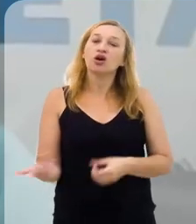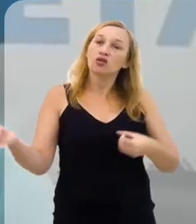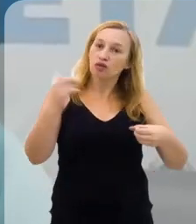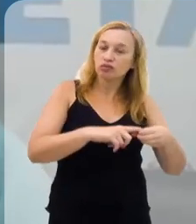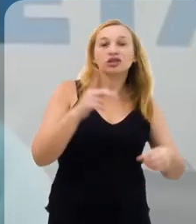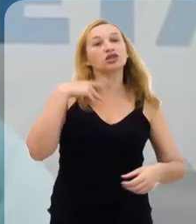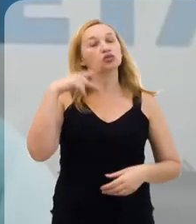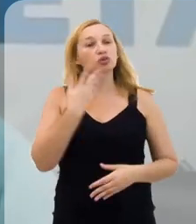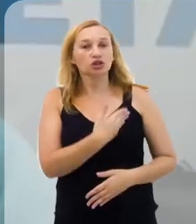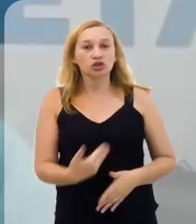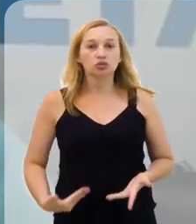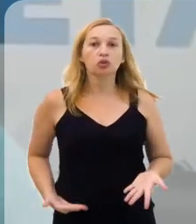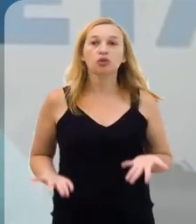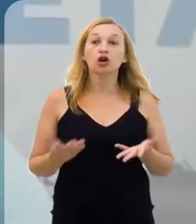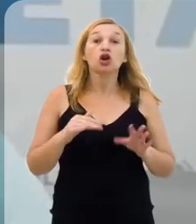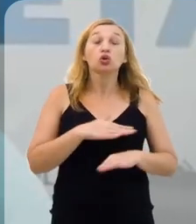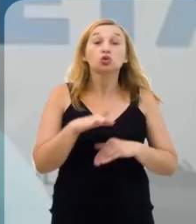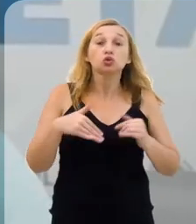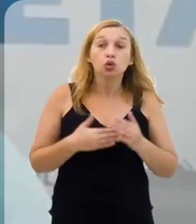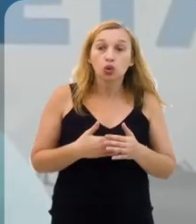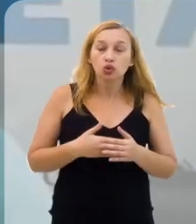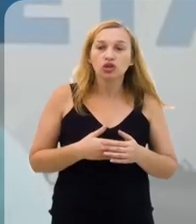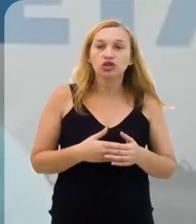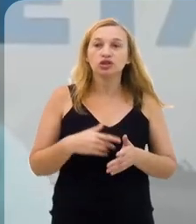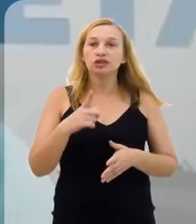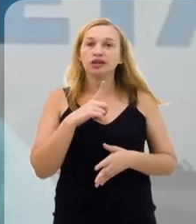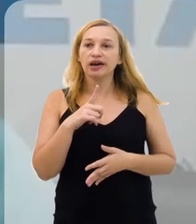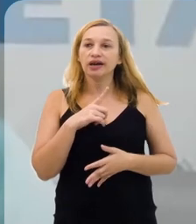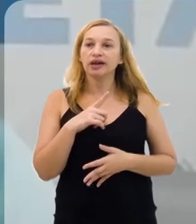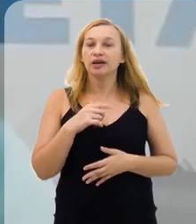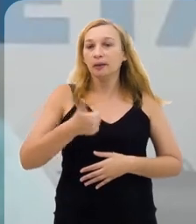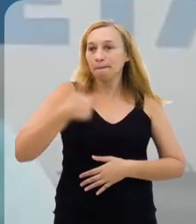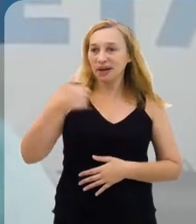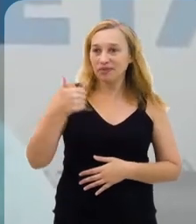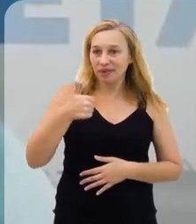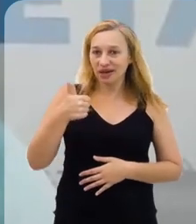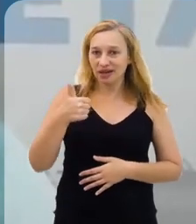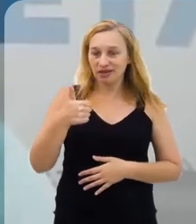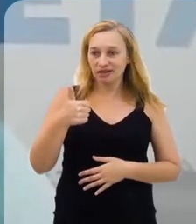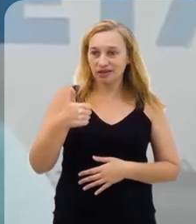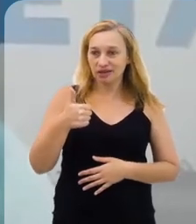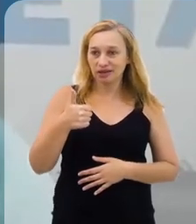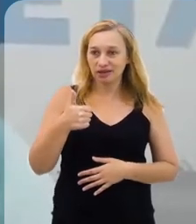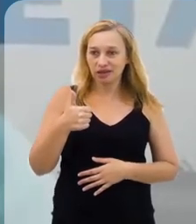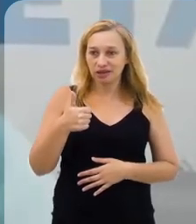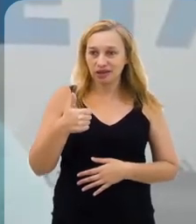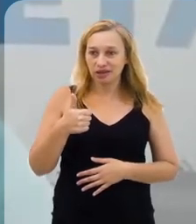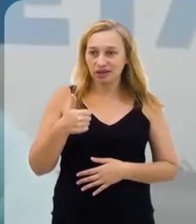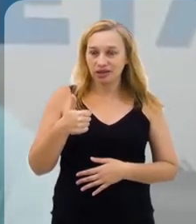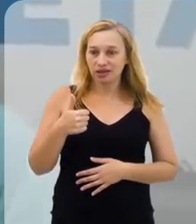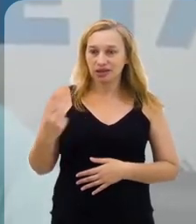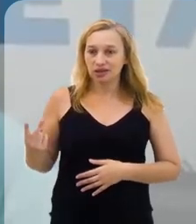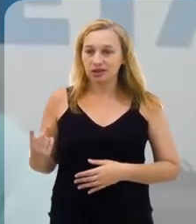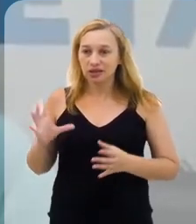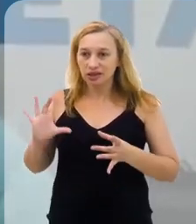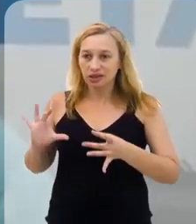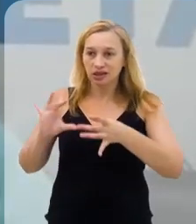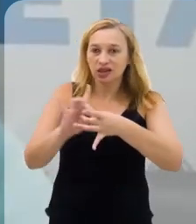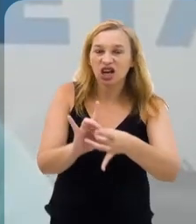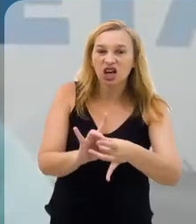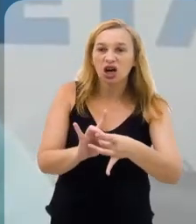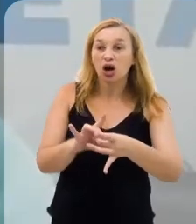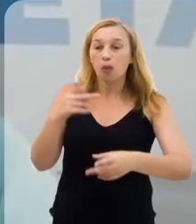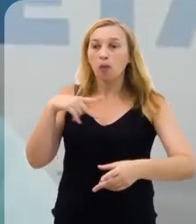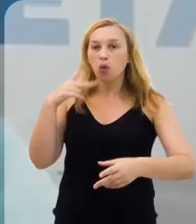muito grande. E, voltando às políticas, todas vêm no intuito de, primeiro, serem